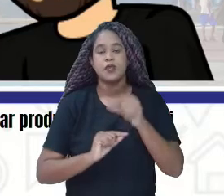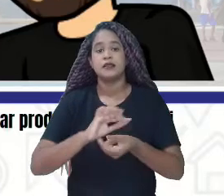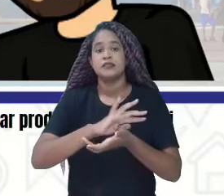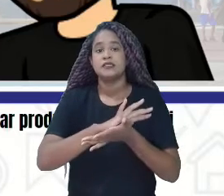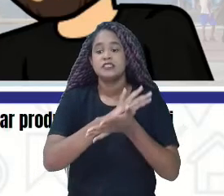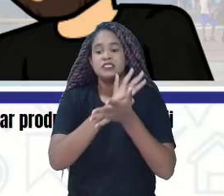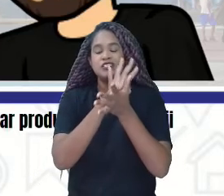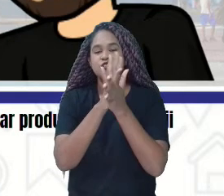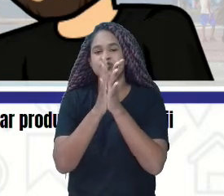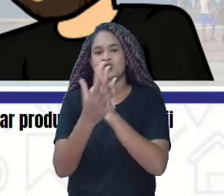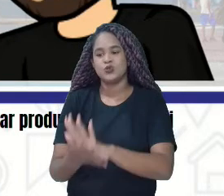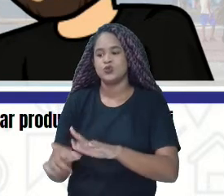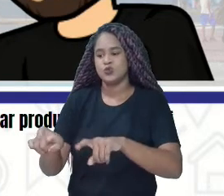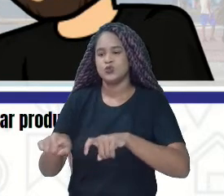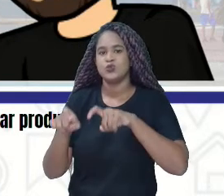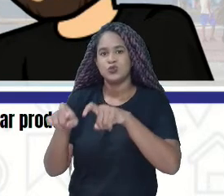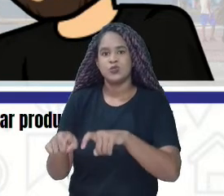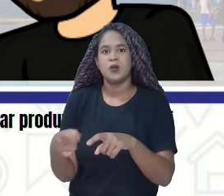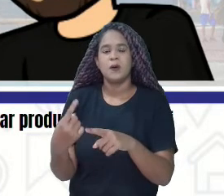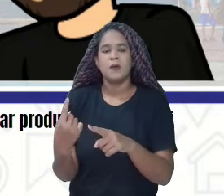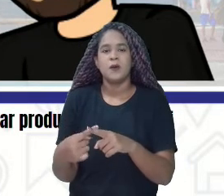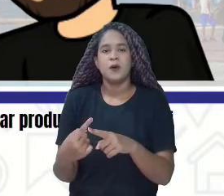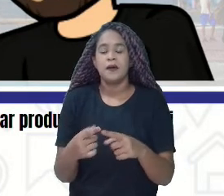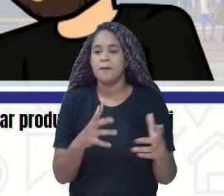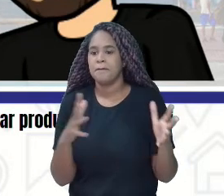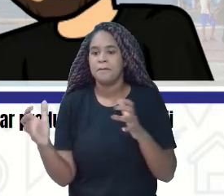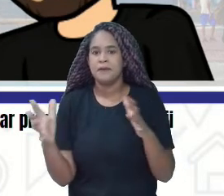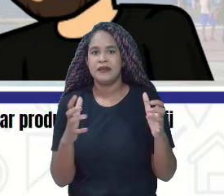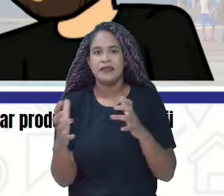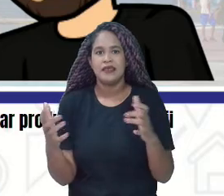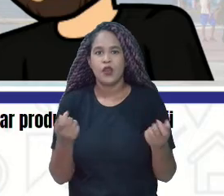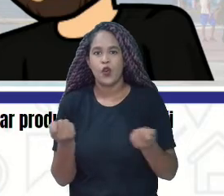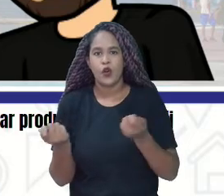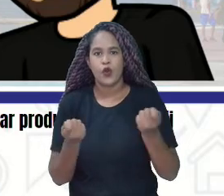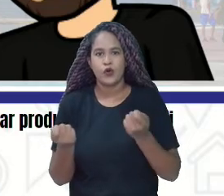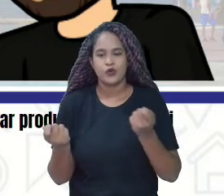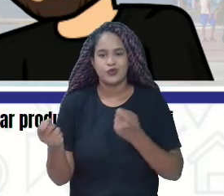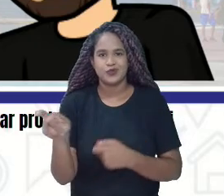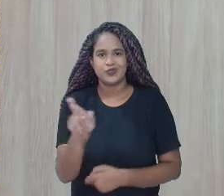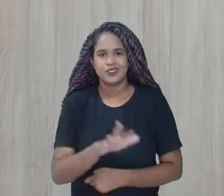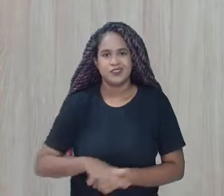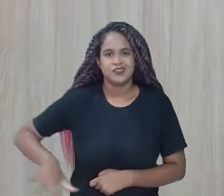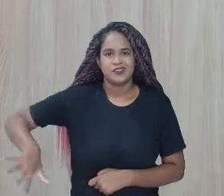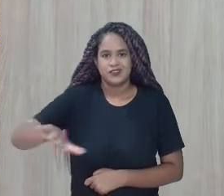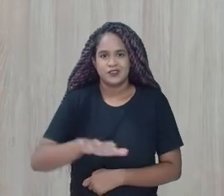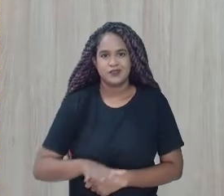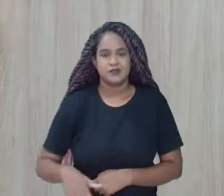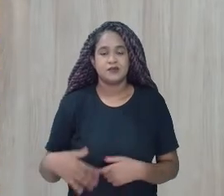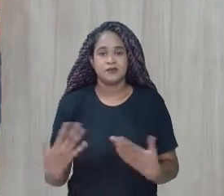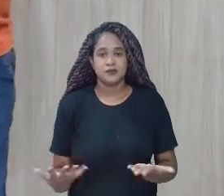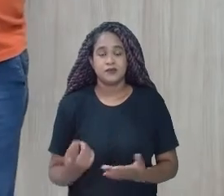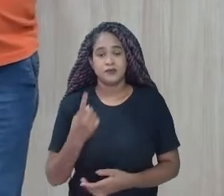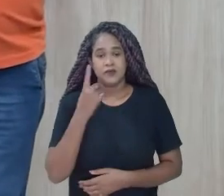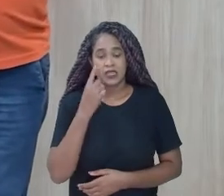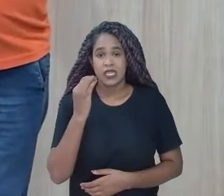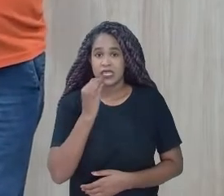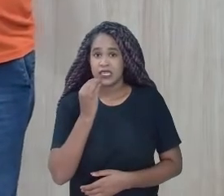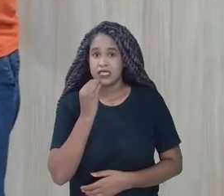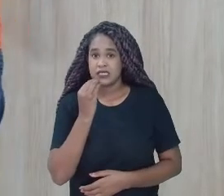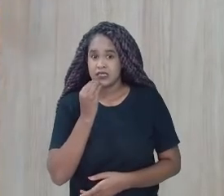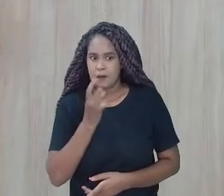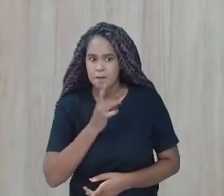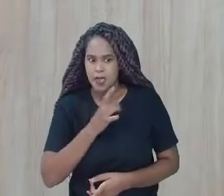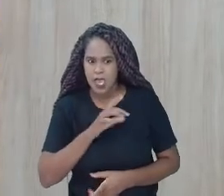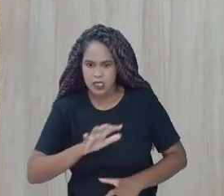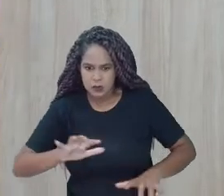engenhos na luta pelo controle da região. Né? Então, de forma a amedrontar a população, a turma